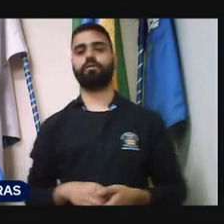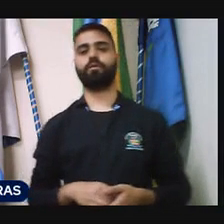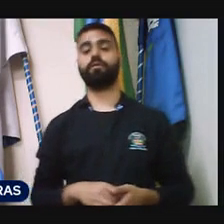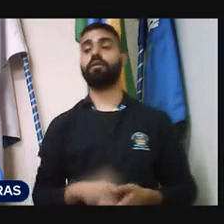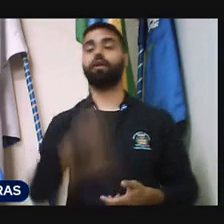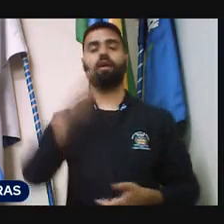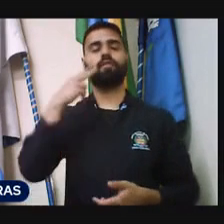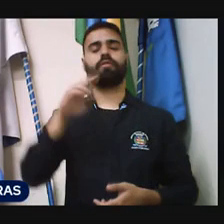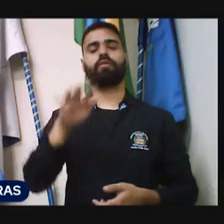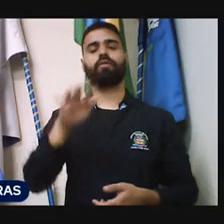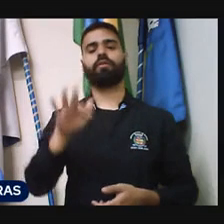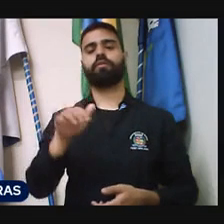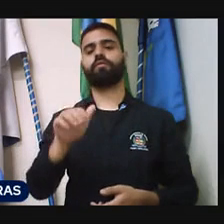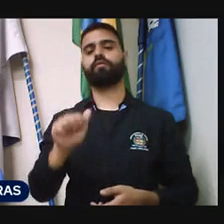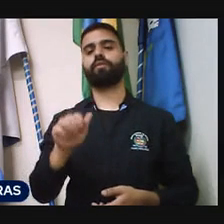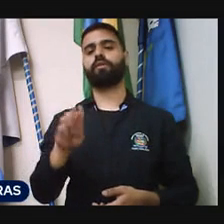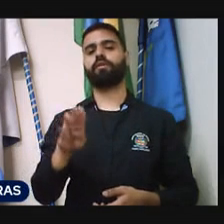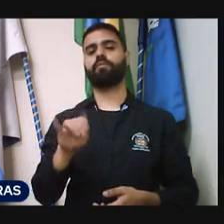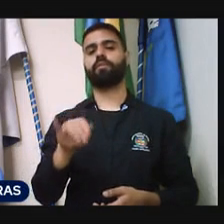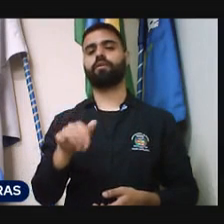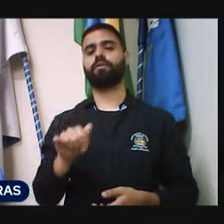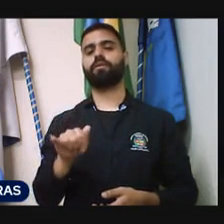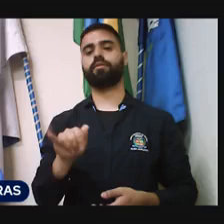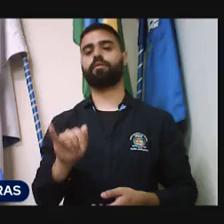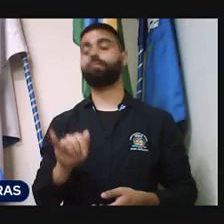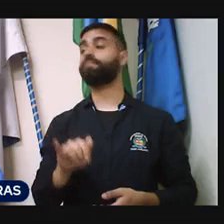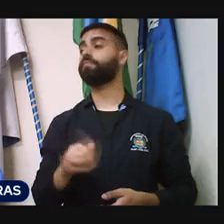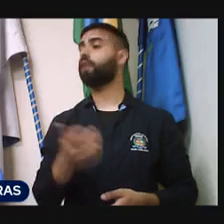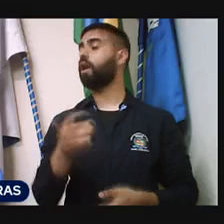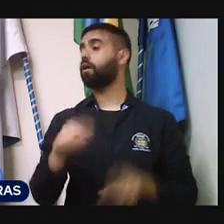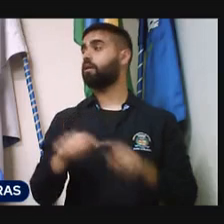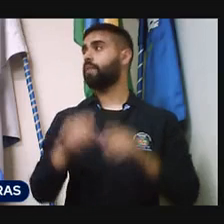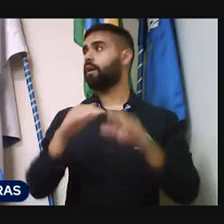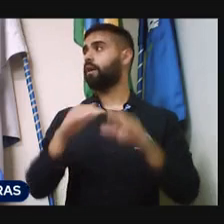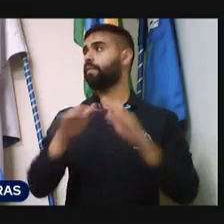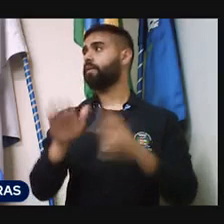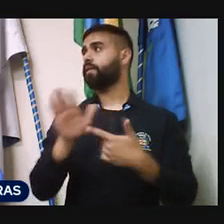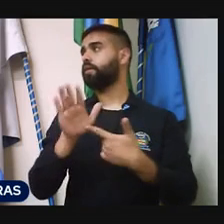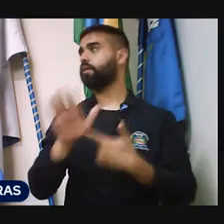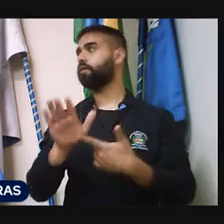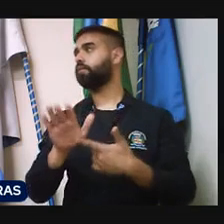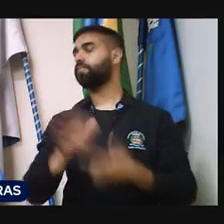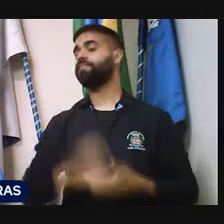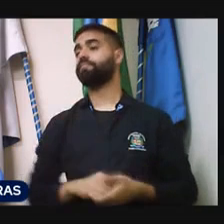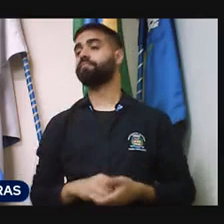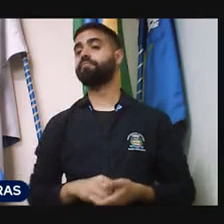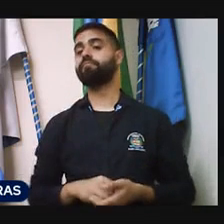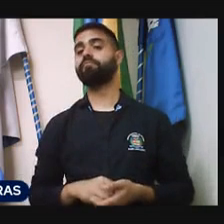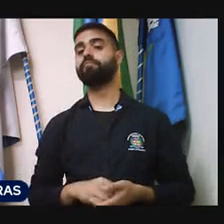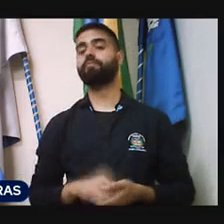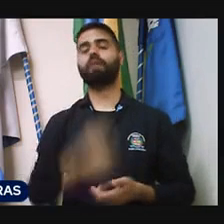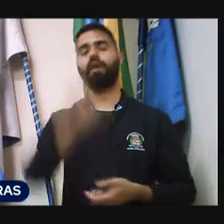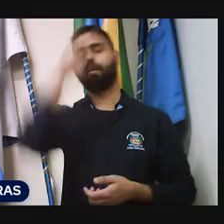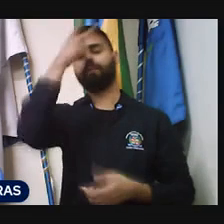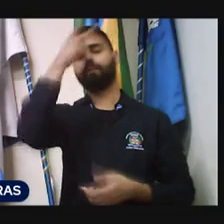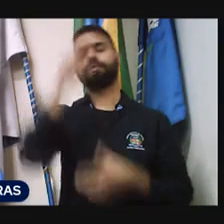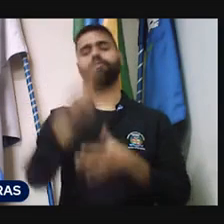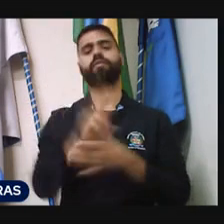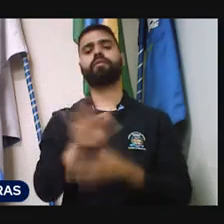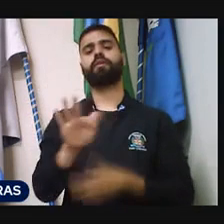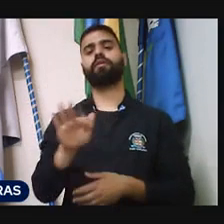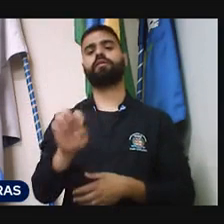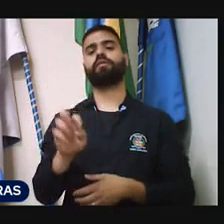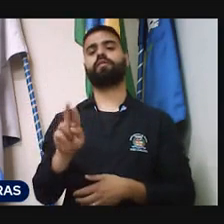regimental ouvido o douto plenário desta casa Legislativa requerem encaminhamento da presente de Cassol ao excelentíssimo Prefeito Municipal